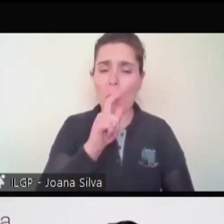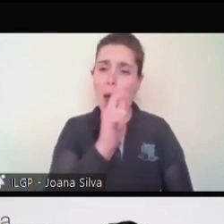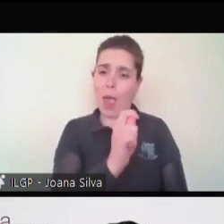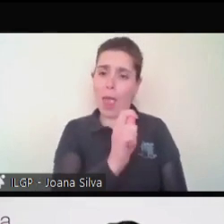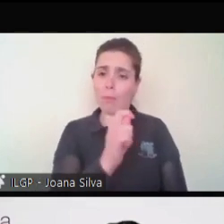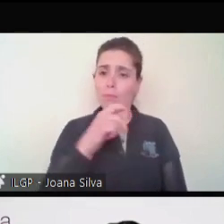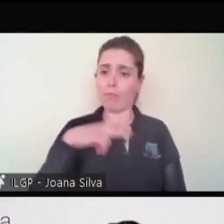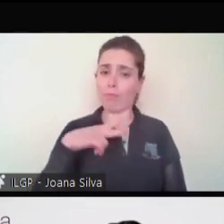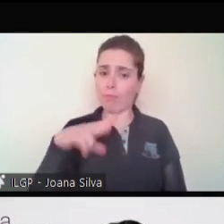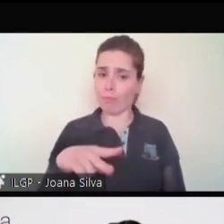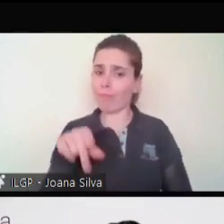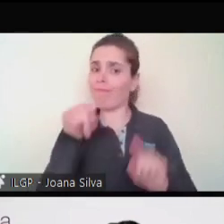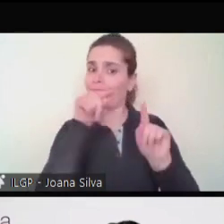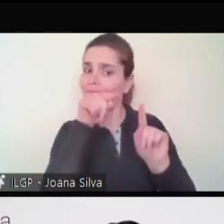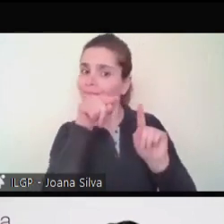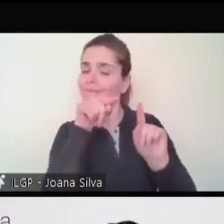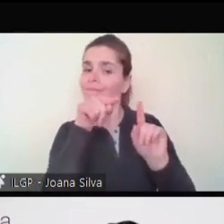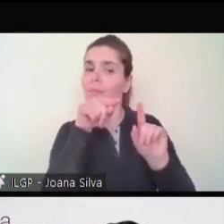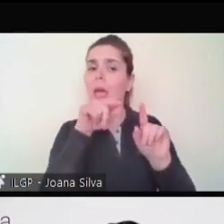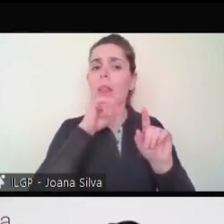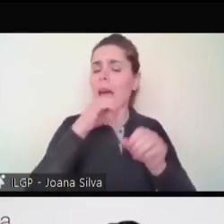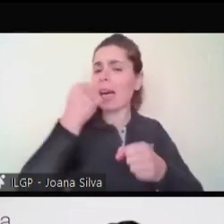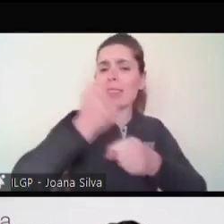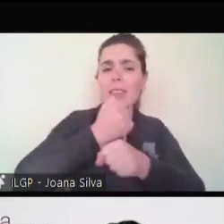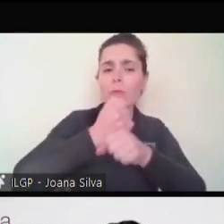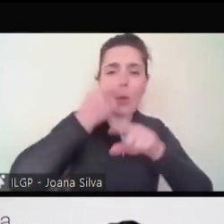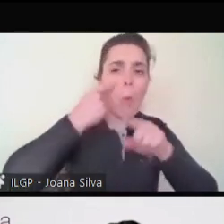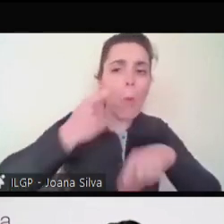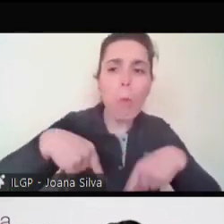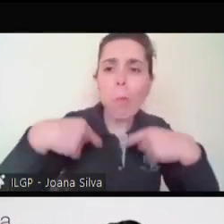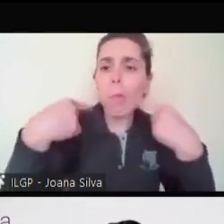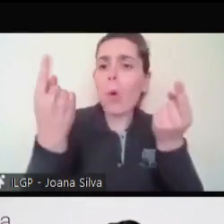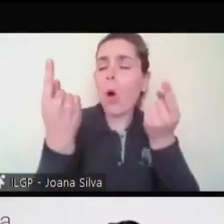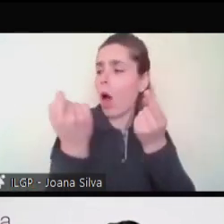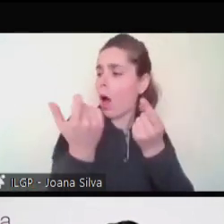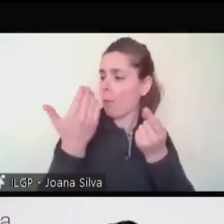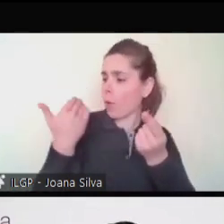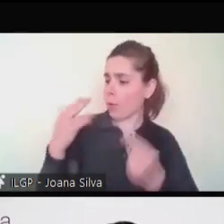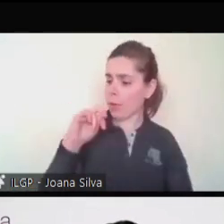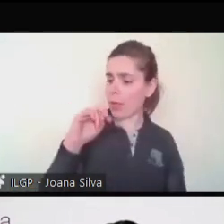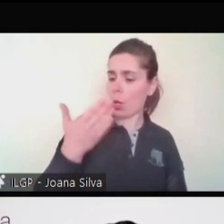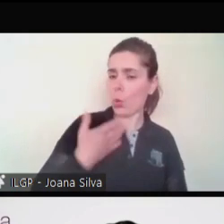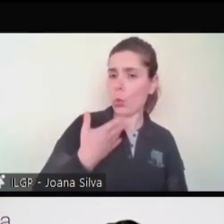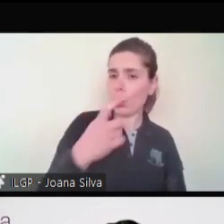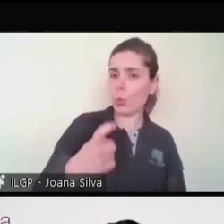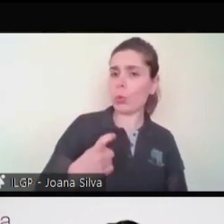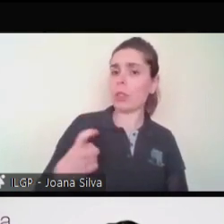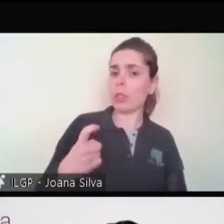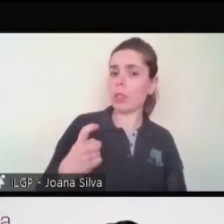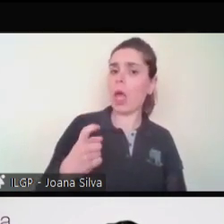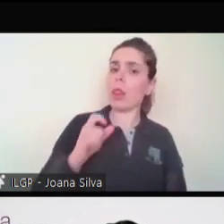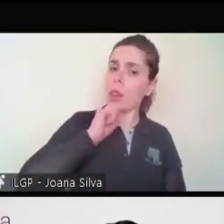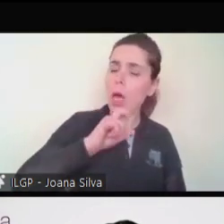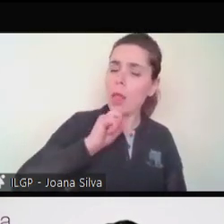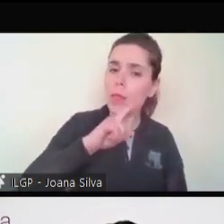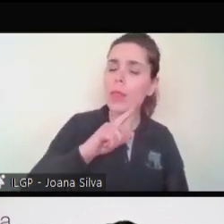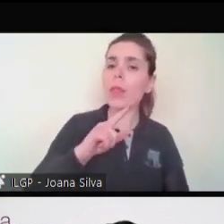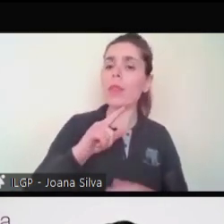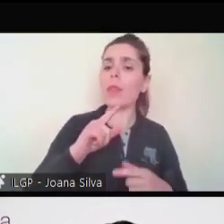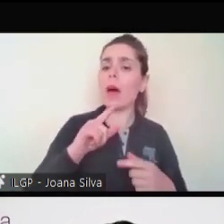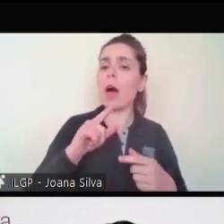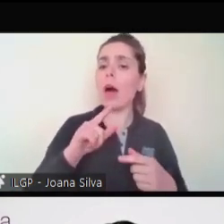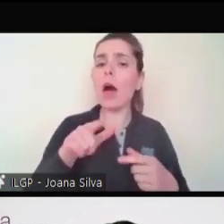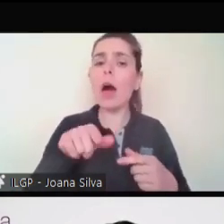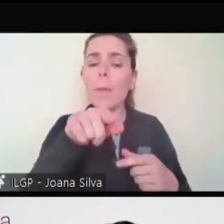conseguem ou concretizar serviços públicos. Ainda recentemente, agora a 31 de dezembro, passou a ser possível a ativação da chave móvel